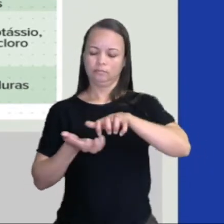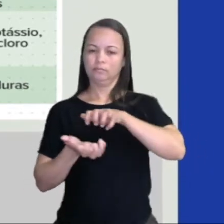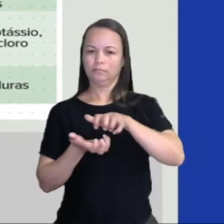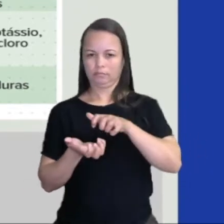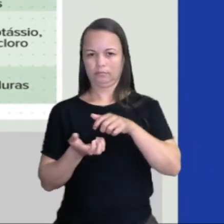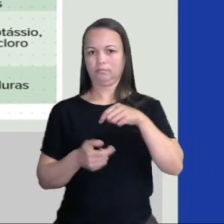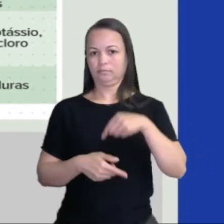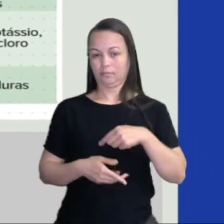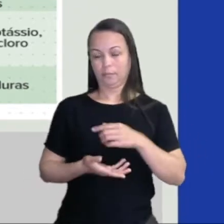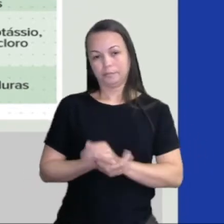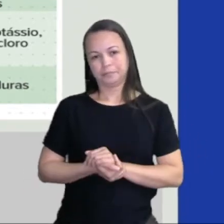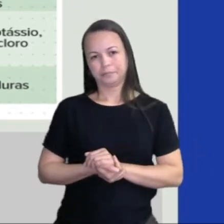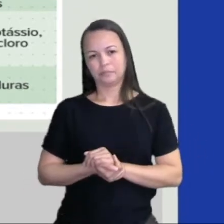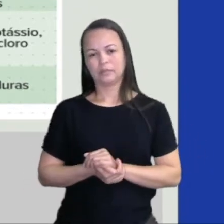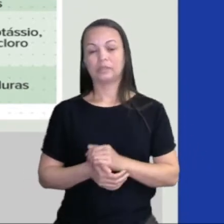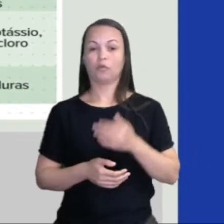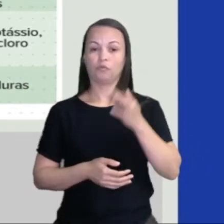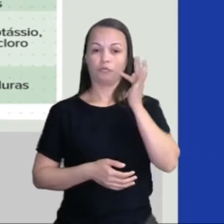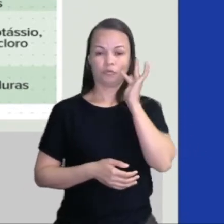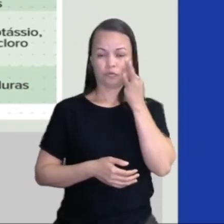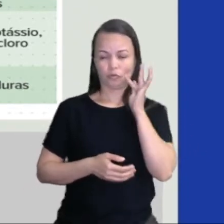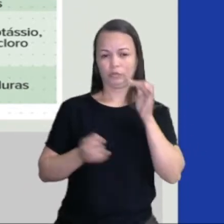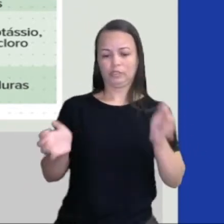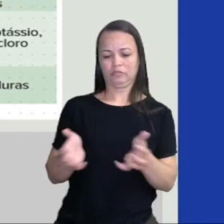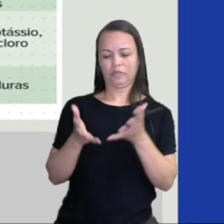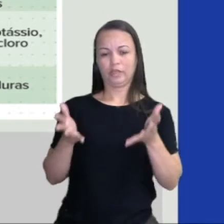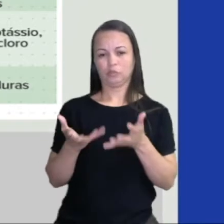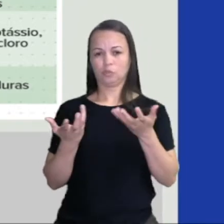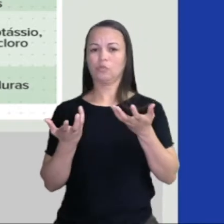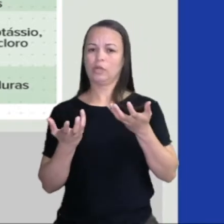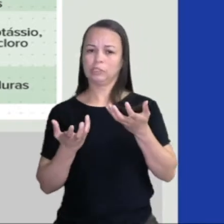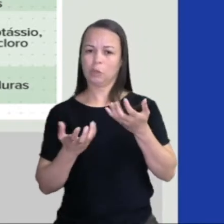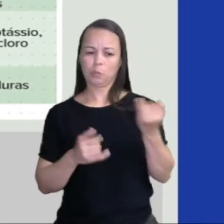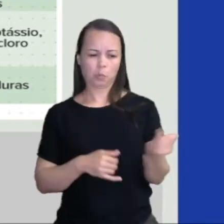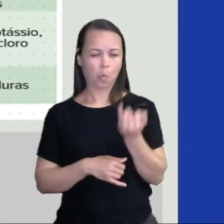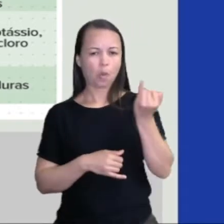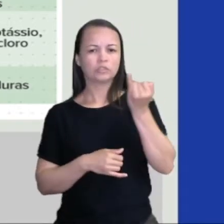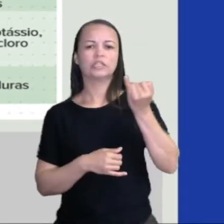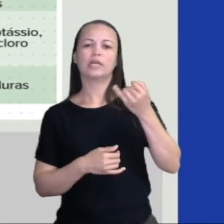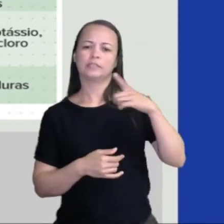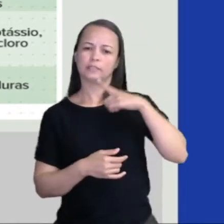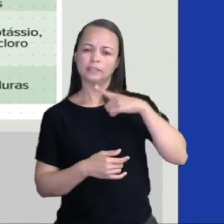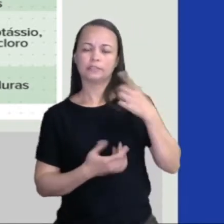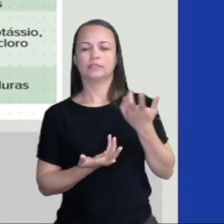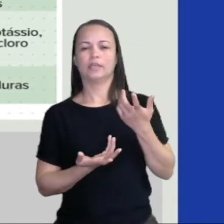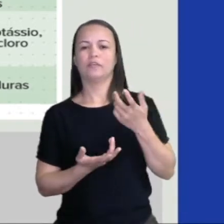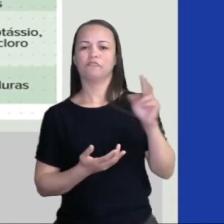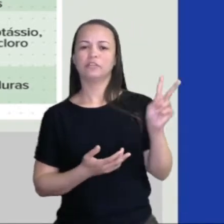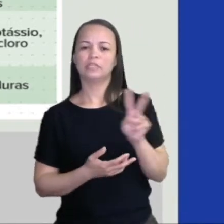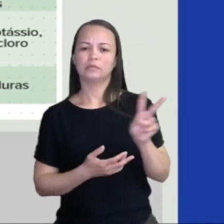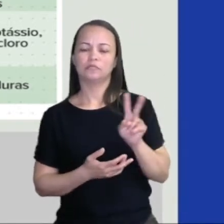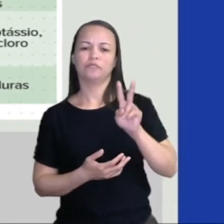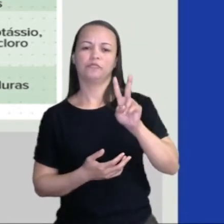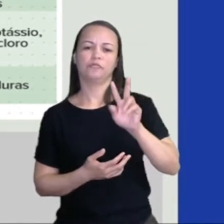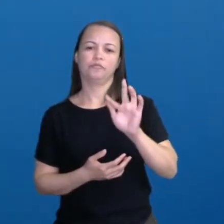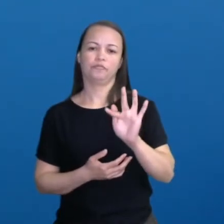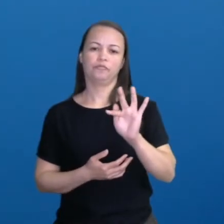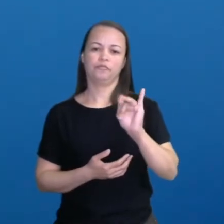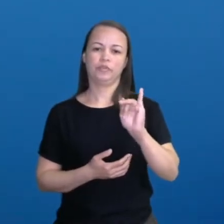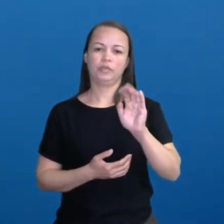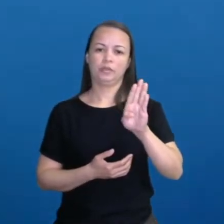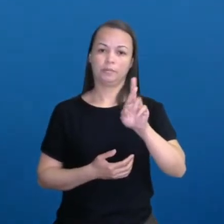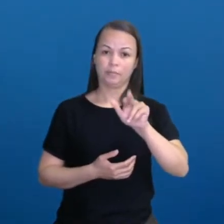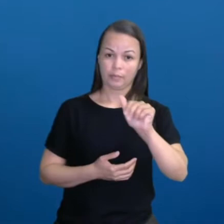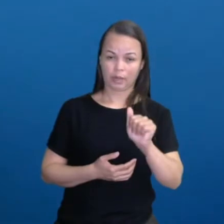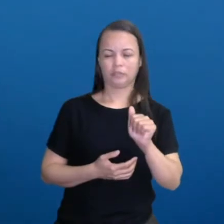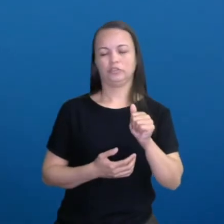tá? Frutas e verduras são ricas em fibras. Fibras essas que podem ser solúveis ou insolúveis. Volta aqui comigo, por favor,